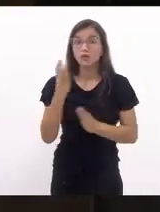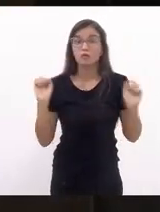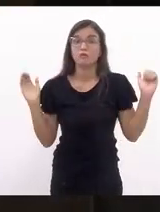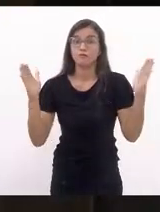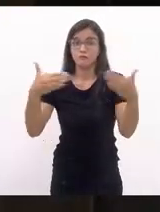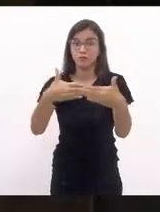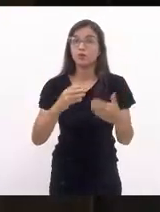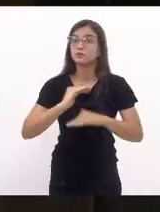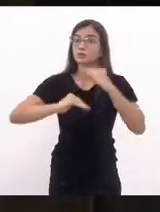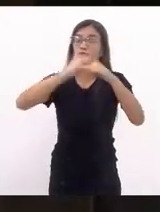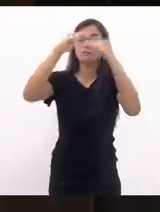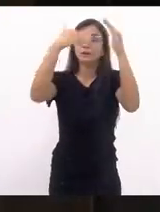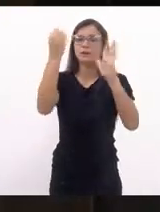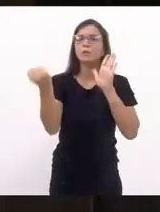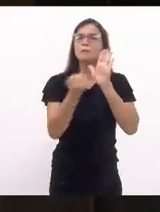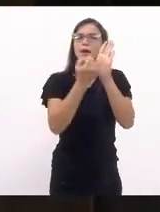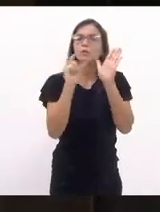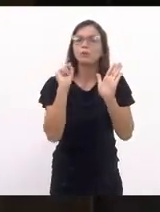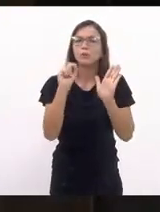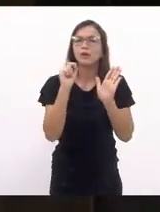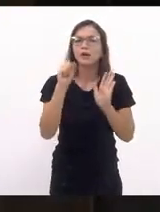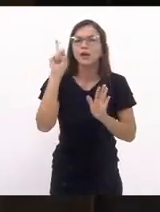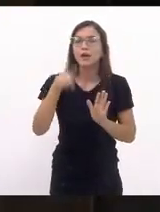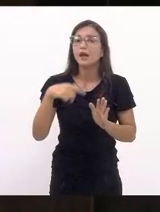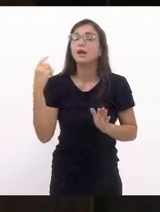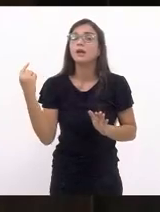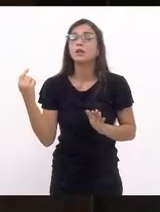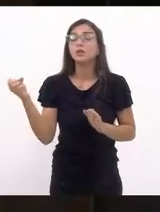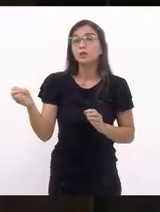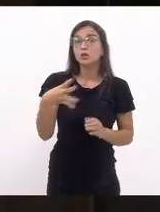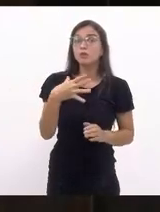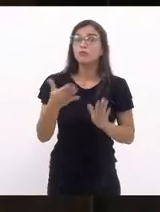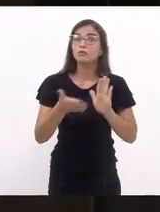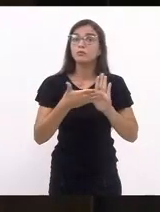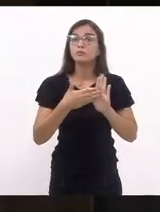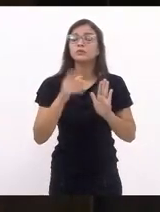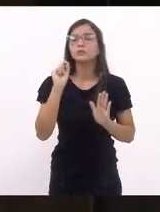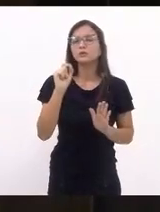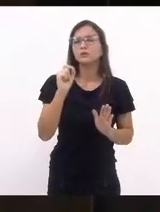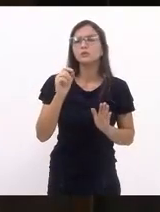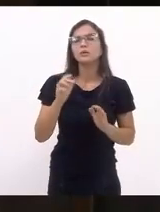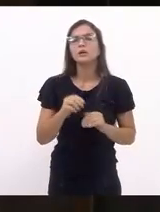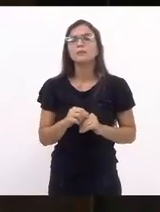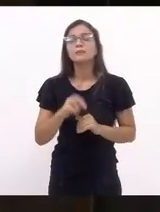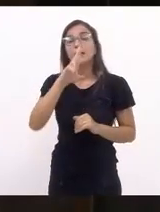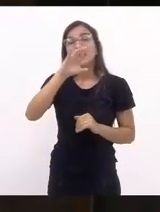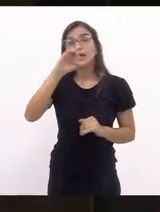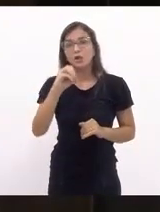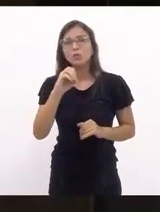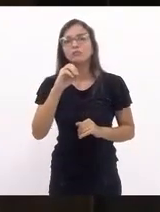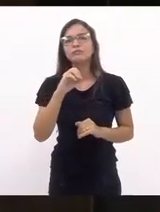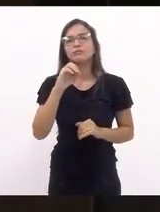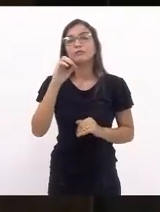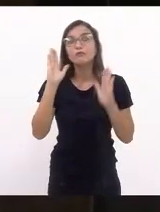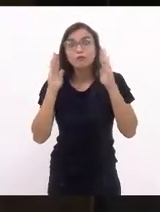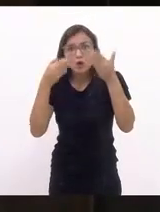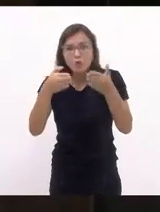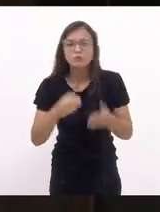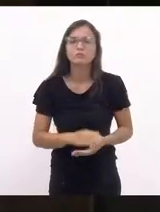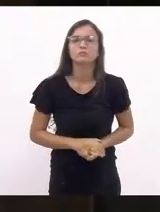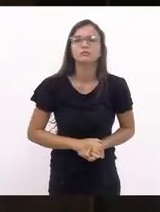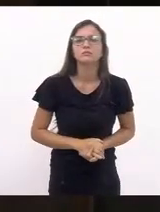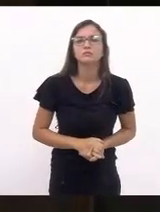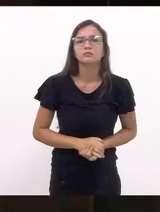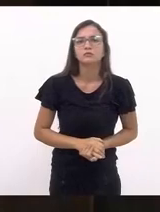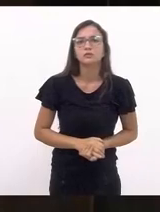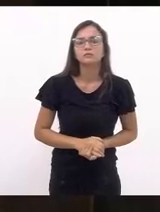Marco Também merece registro a chegada do programa Rio em foco de 60 perdão a